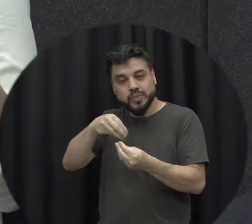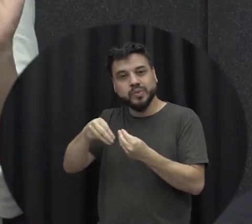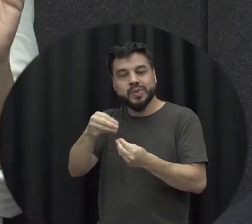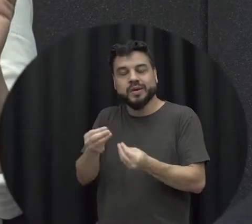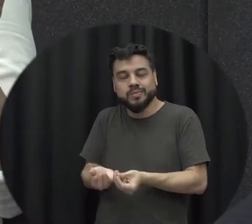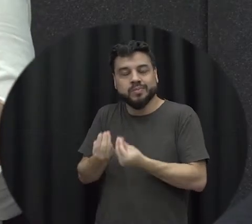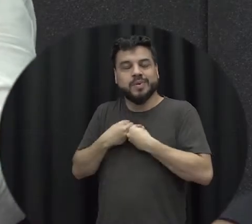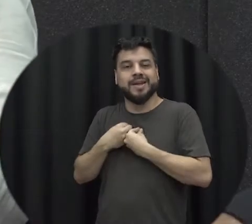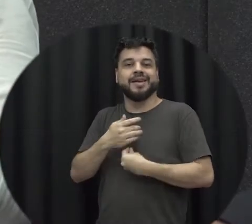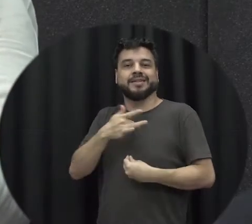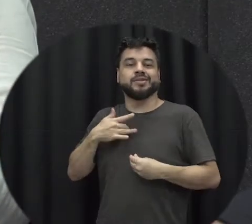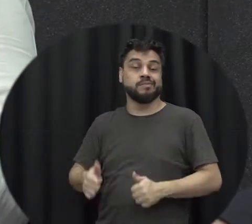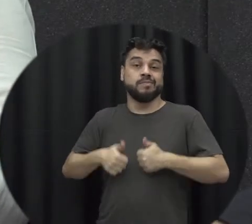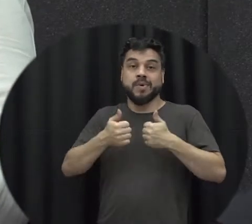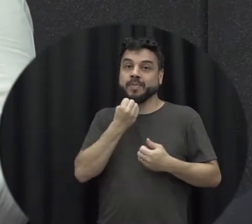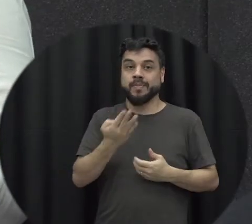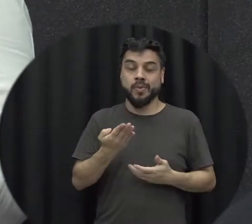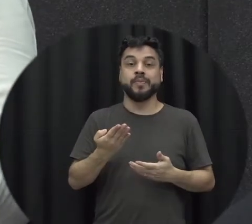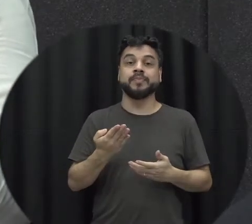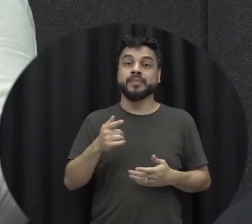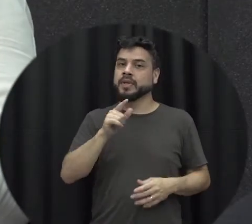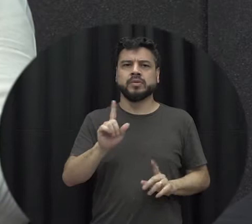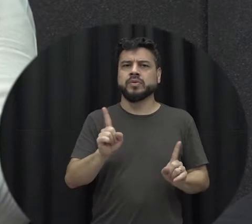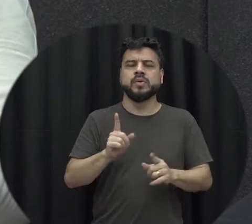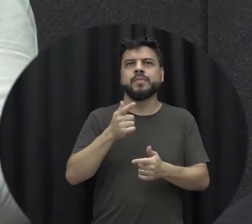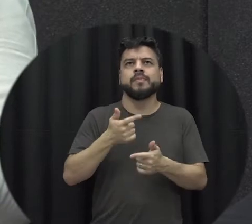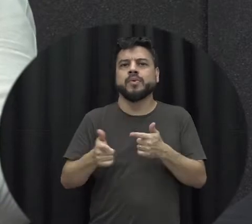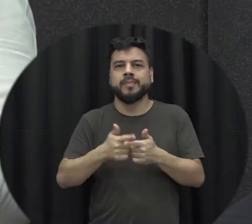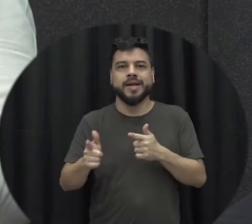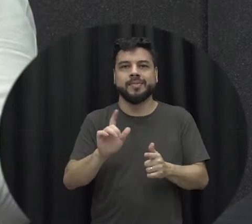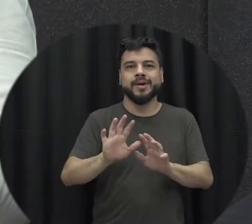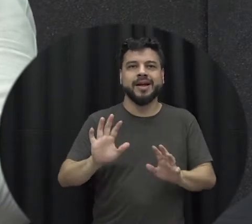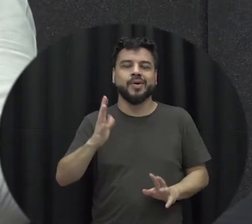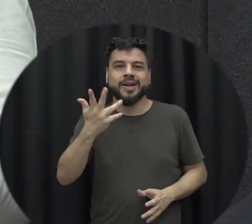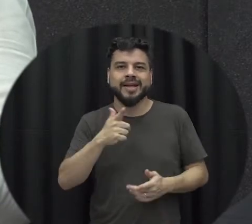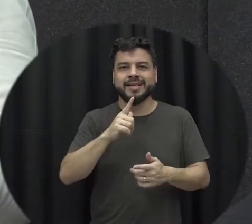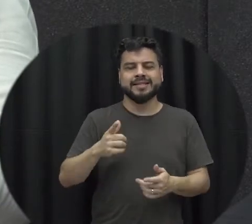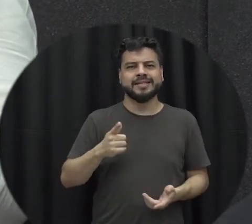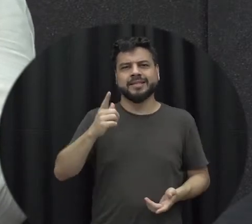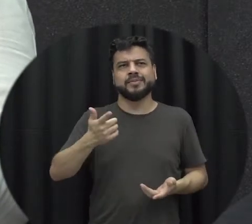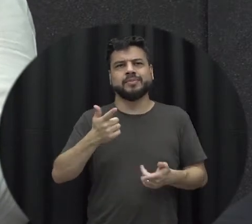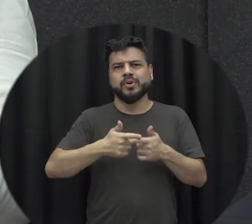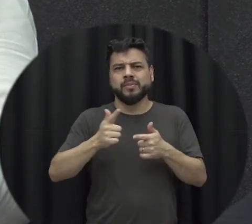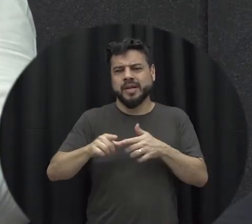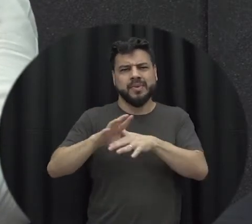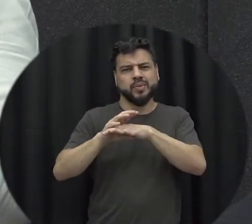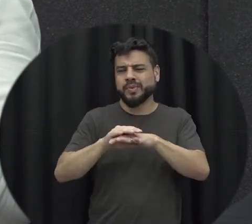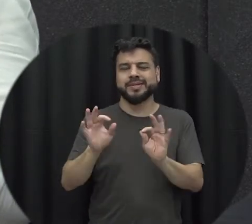são simbiontes para a gente e não causam, assim, efeito. A gente sabe que não tem nenhum efeito